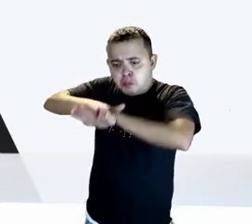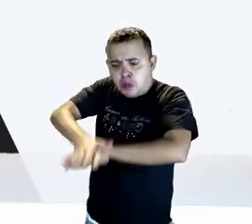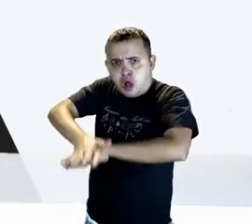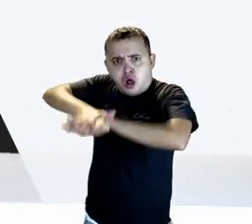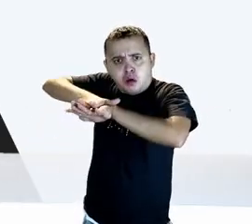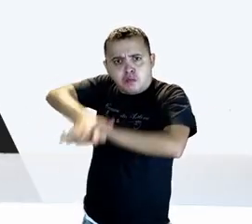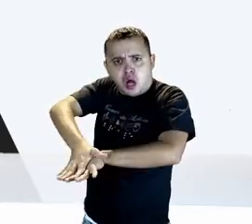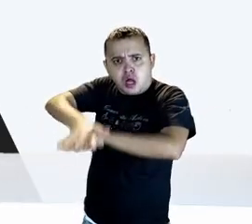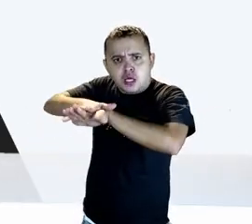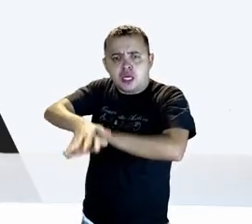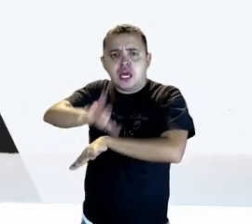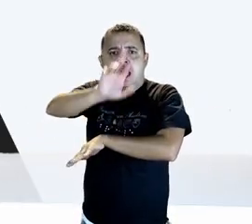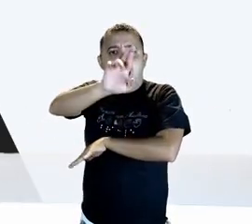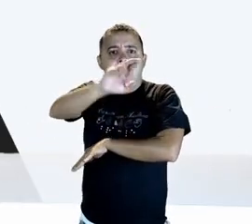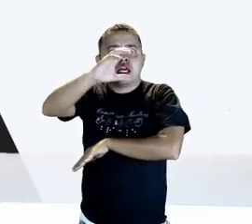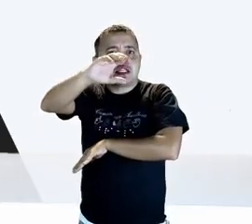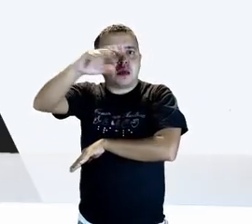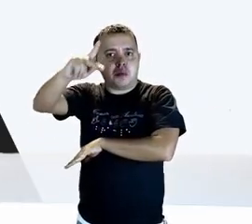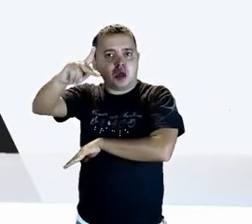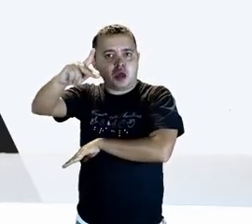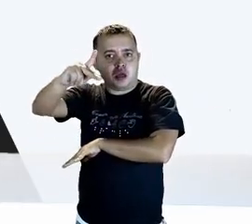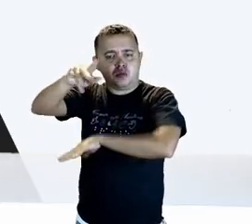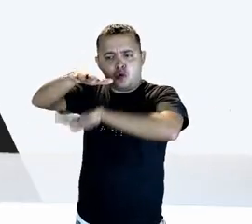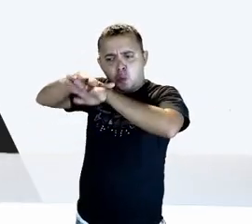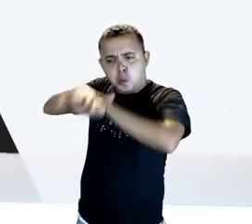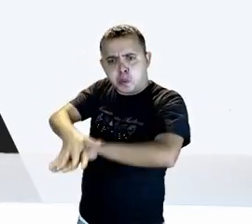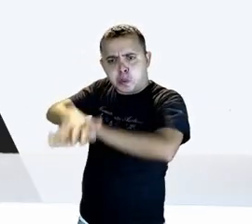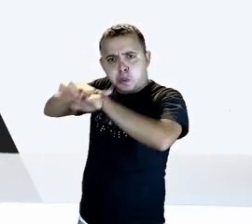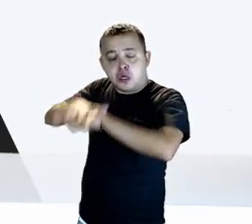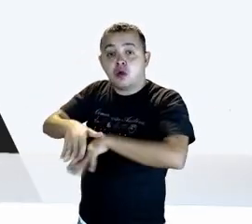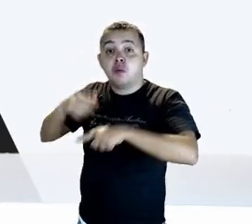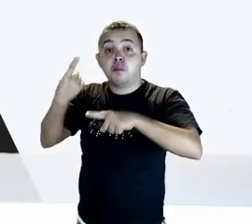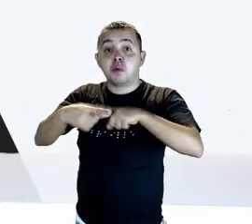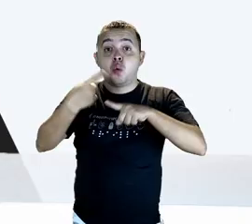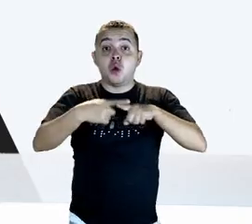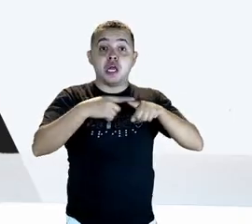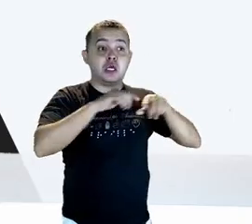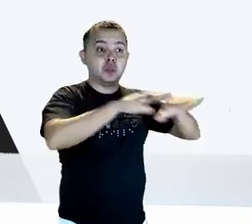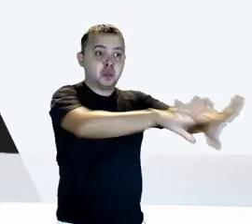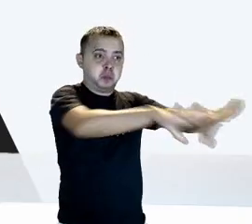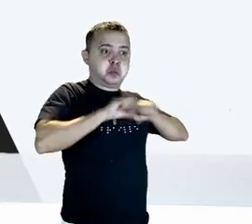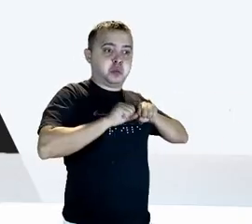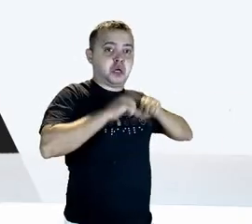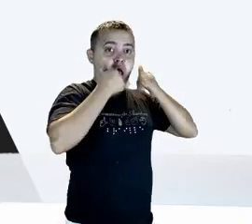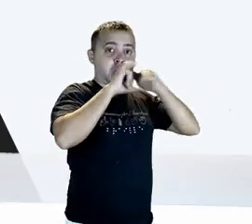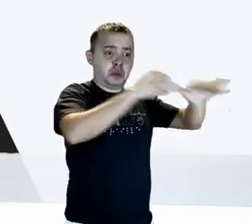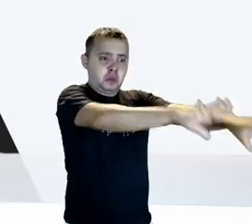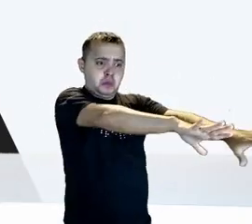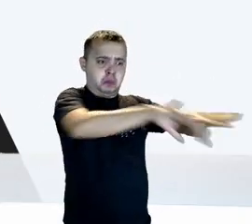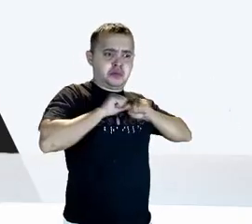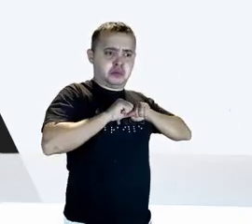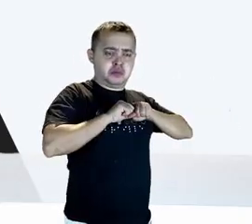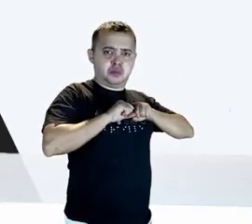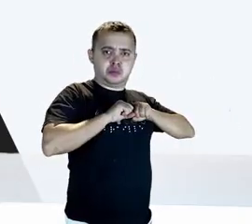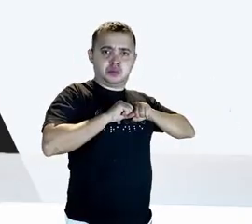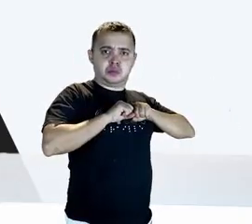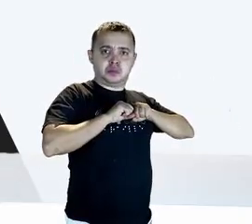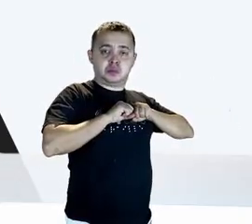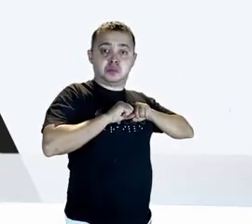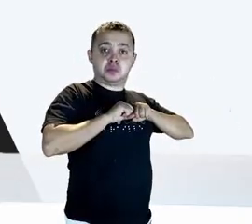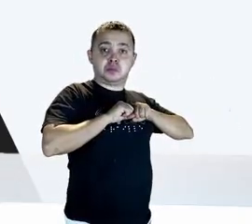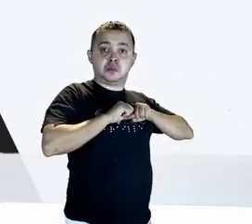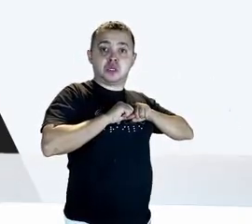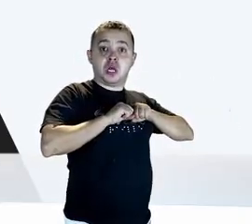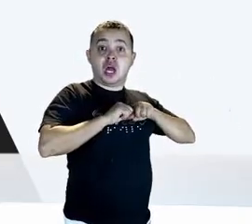cardiopulmonar, o RCP. O choque elétrico, pessoal, ele é um fenômeno, né,